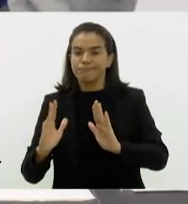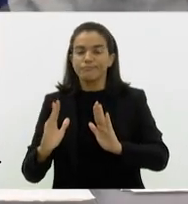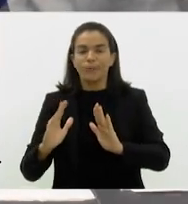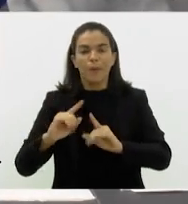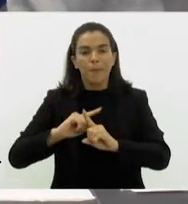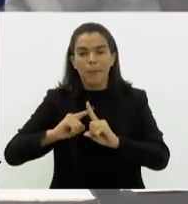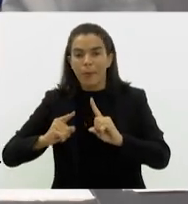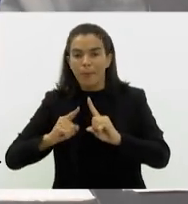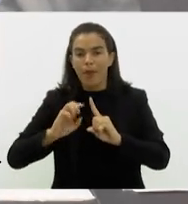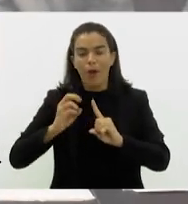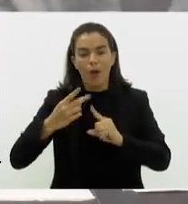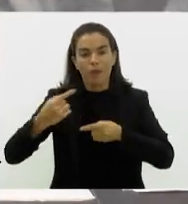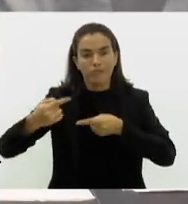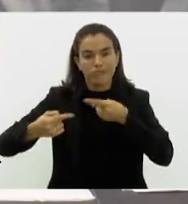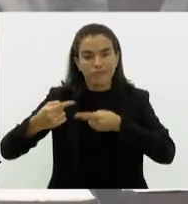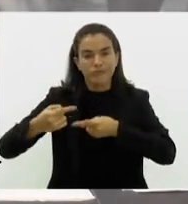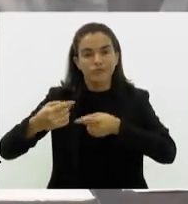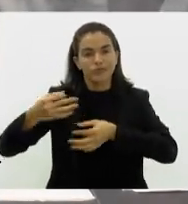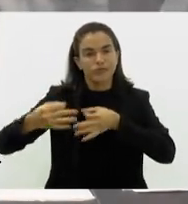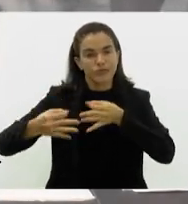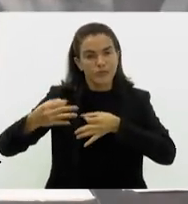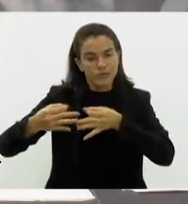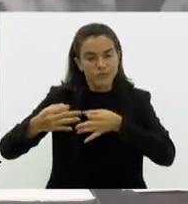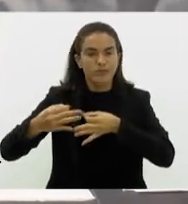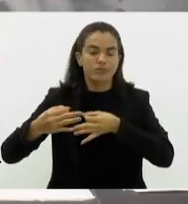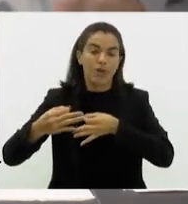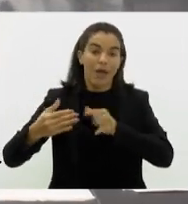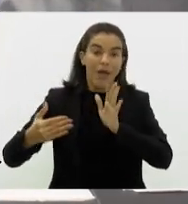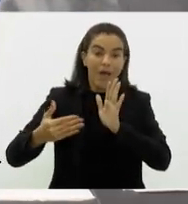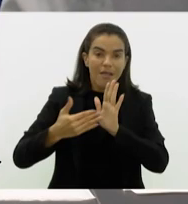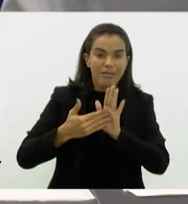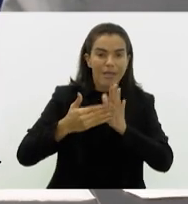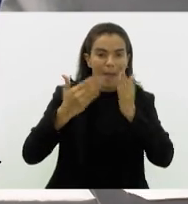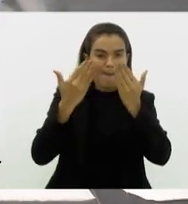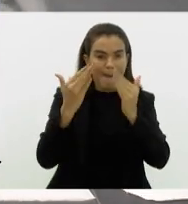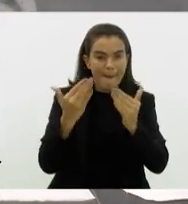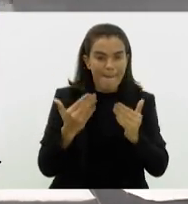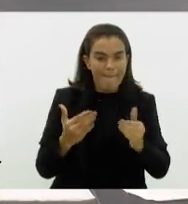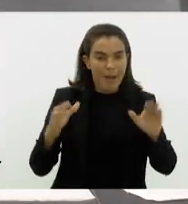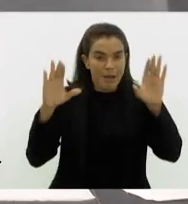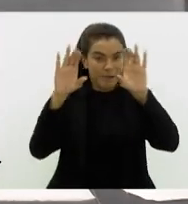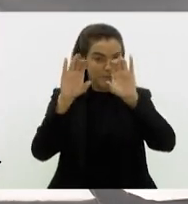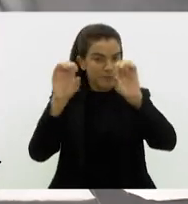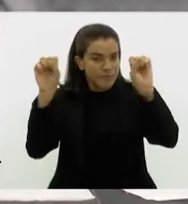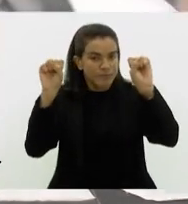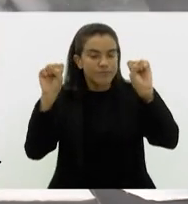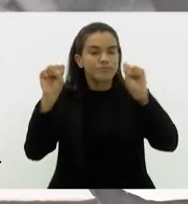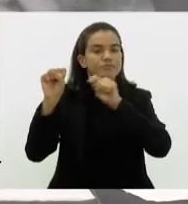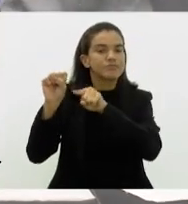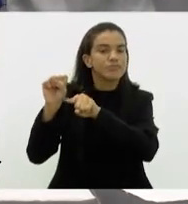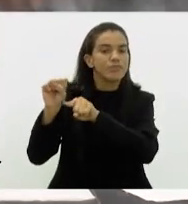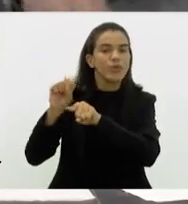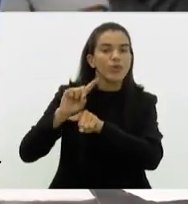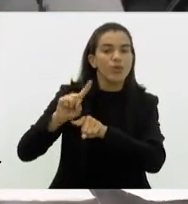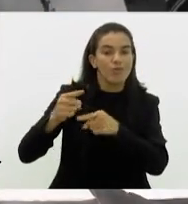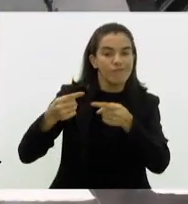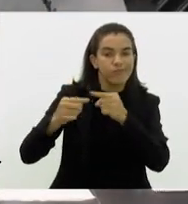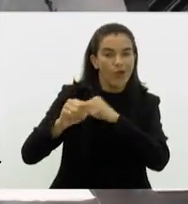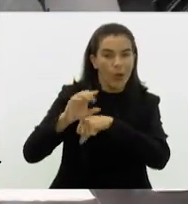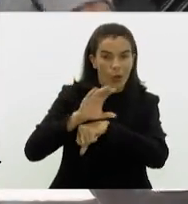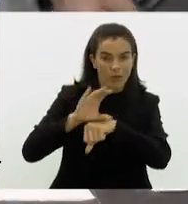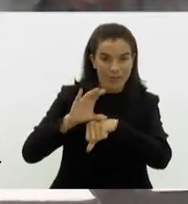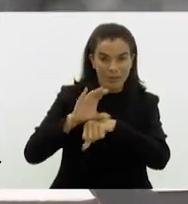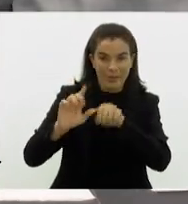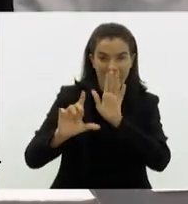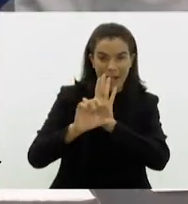veto ou discussão judicial, de modo que até a revisão pelas cortes superiores não declare a inconstitucionalidade inteira da